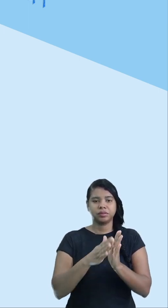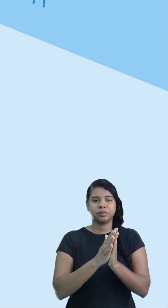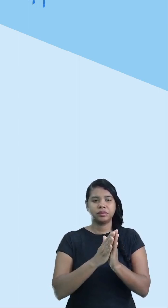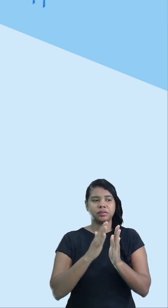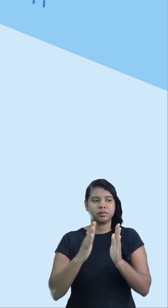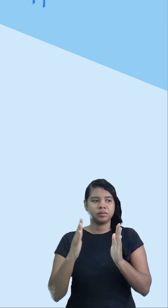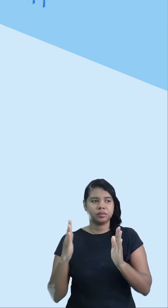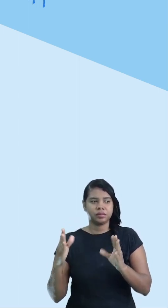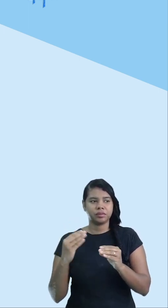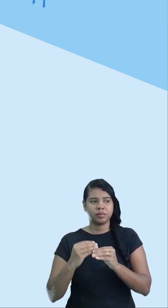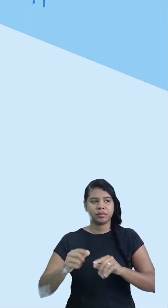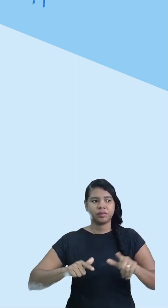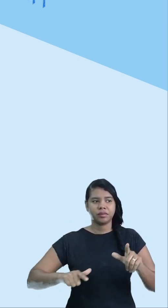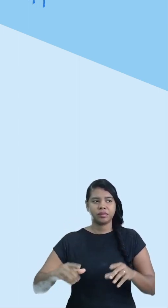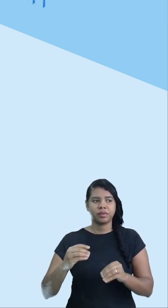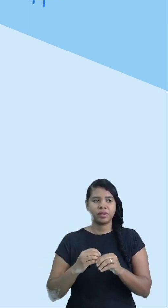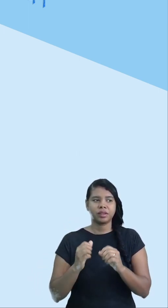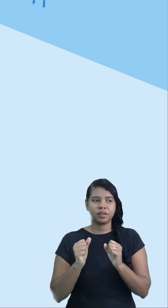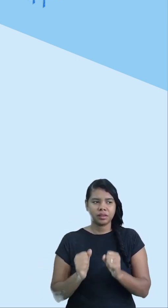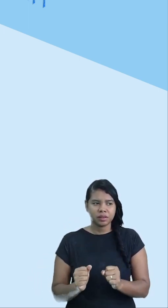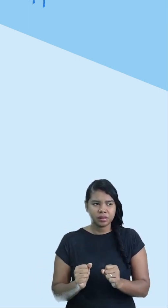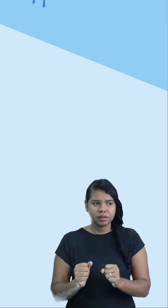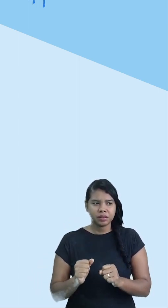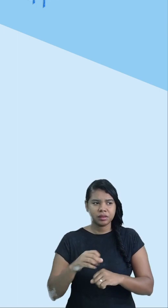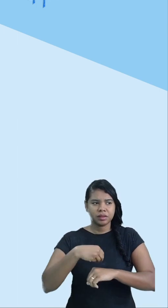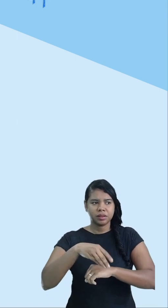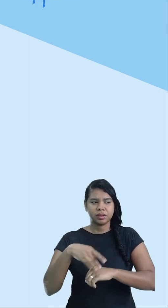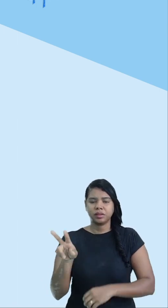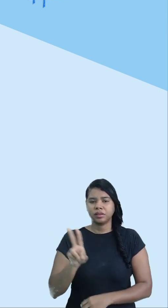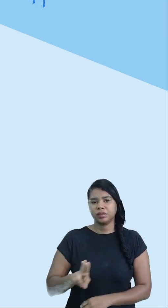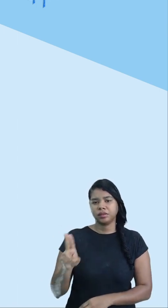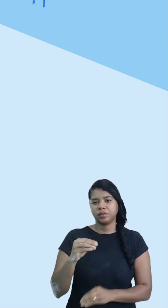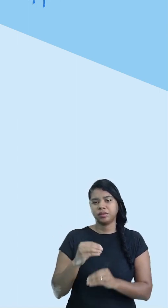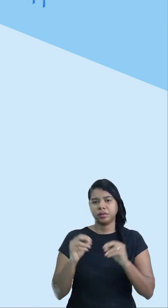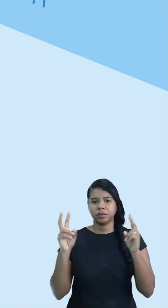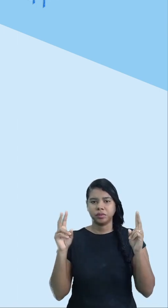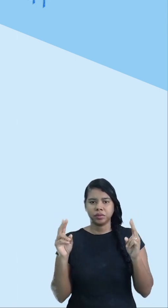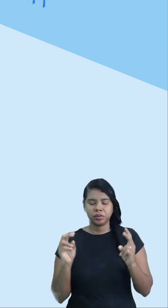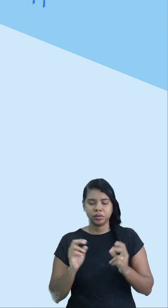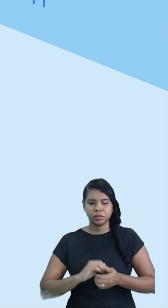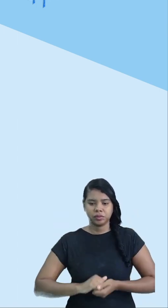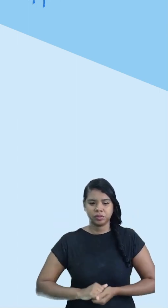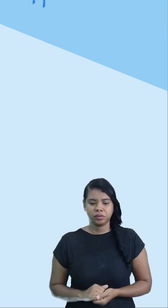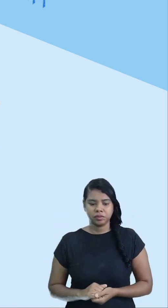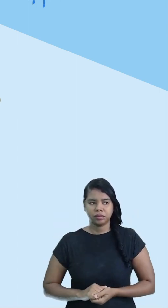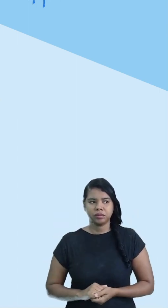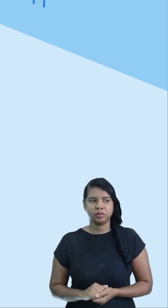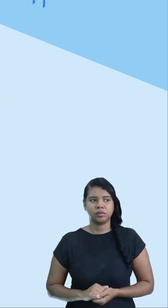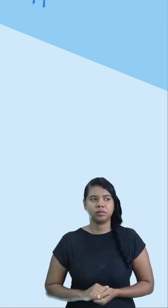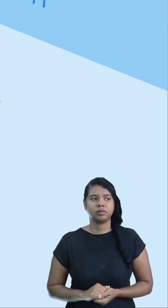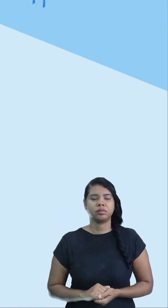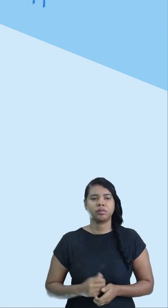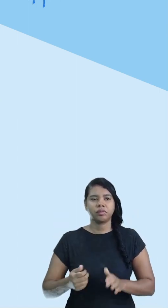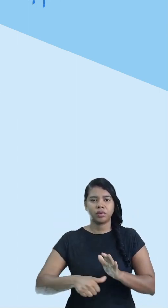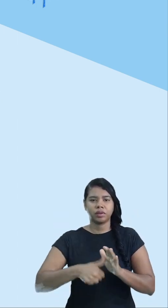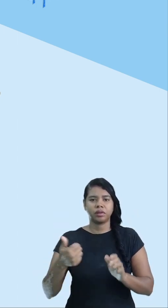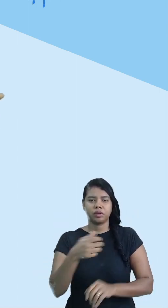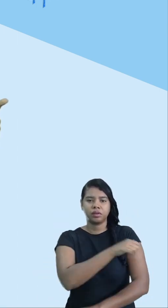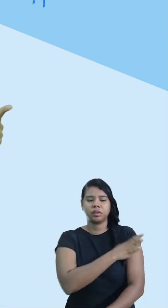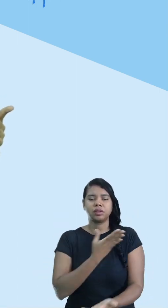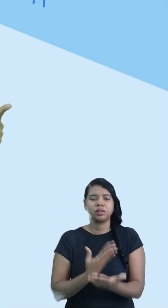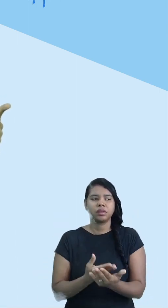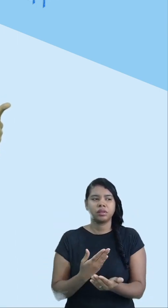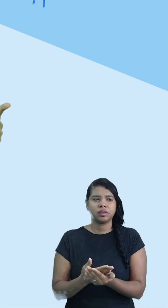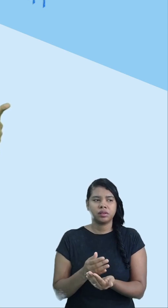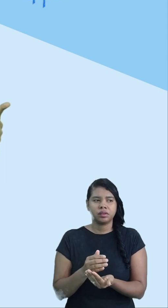que você trabalha, autoriza o uso desse termo. Só que ao invés de... Um exemplo que a gente pegou lá da primeira aula, de